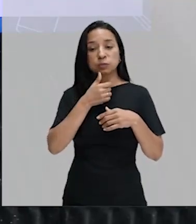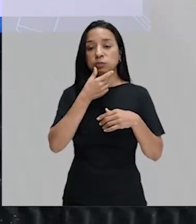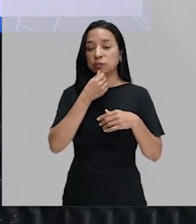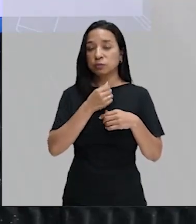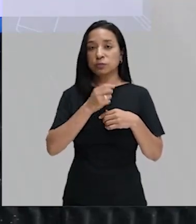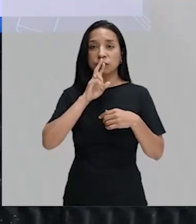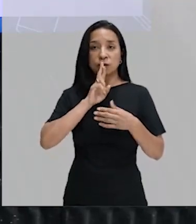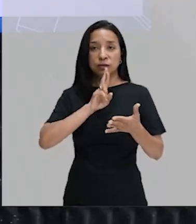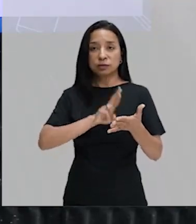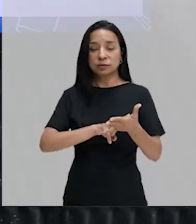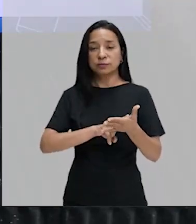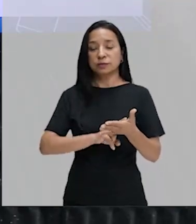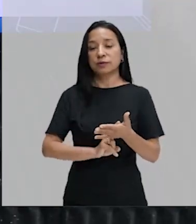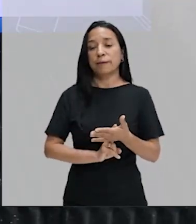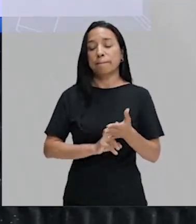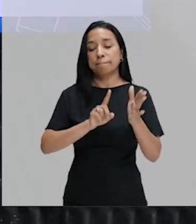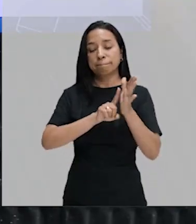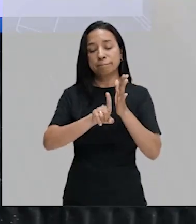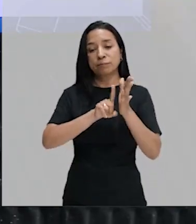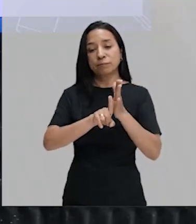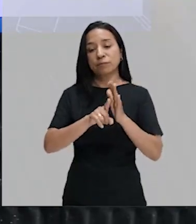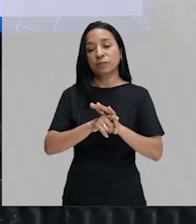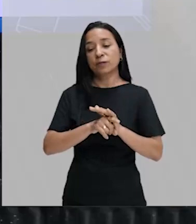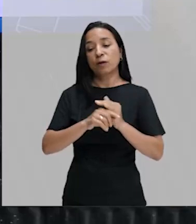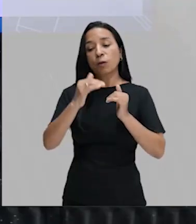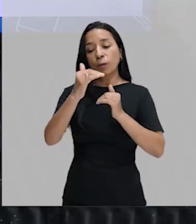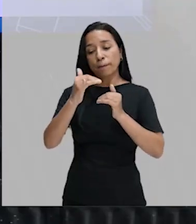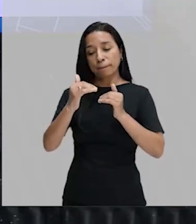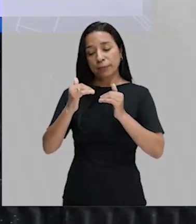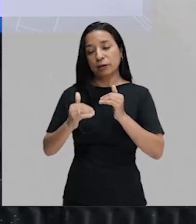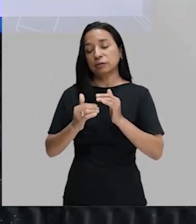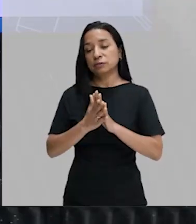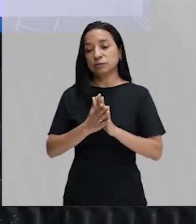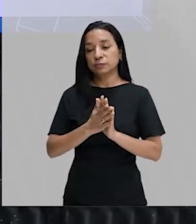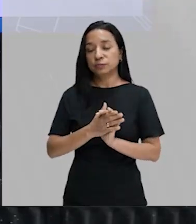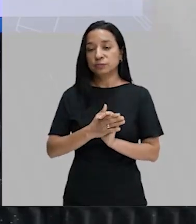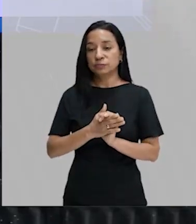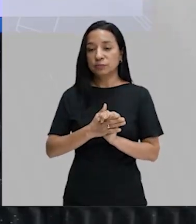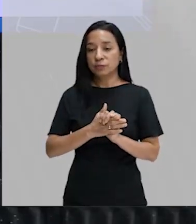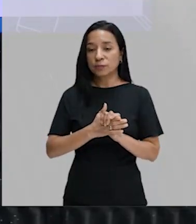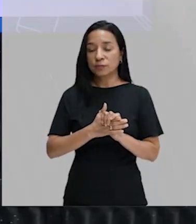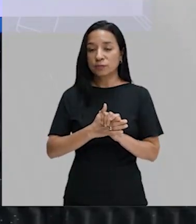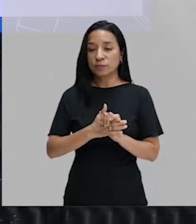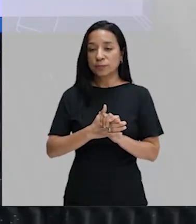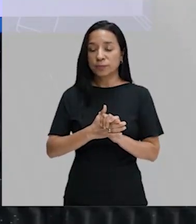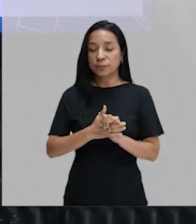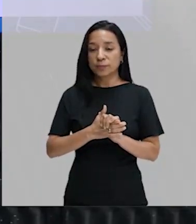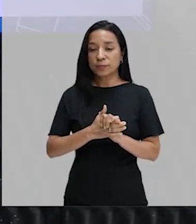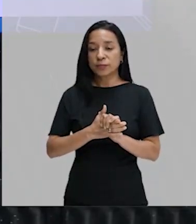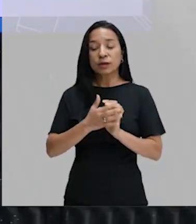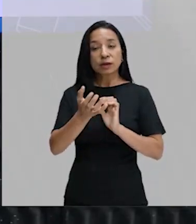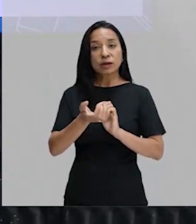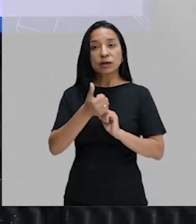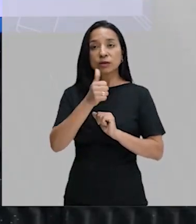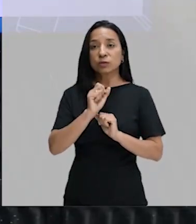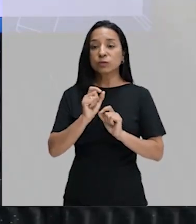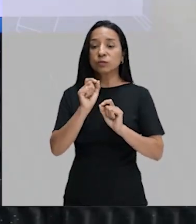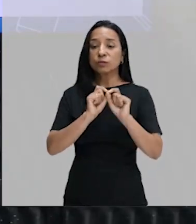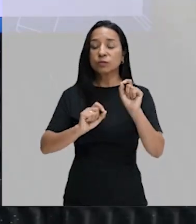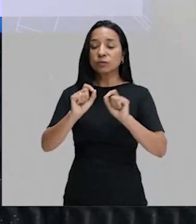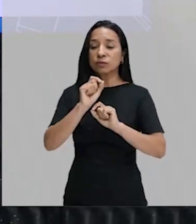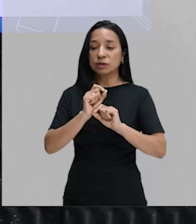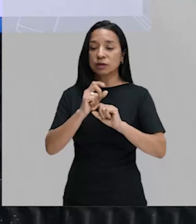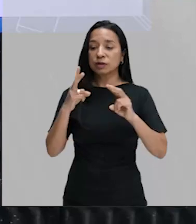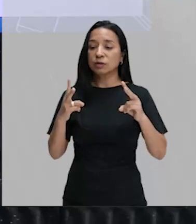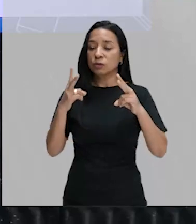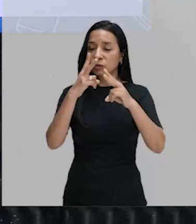Vamos responder esse questionamento em partes. Primeira coisa, ele está querendo o quê, pessoal? Ele quer que a gente considere um